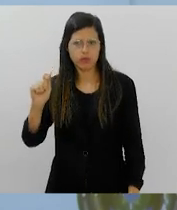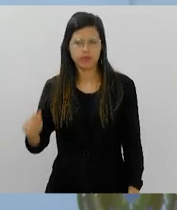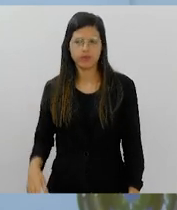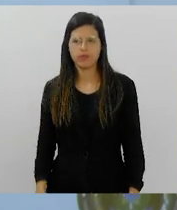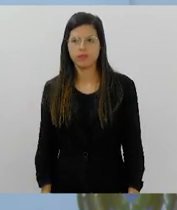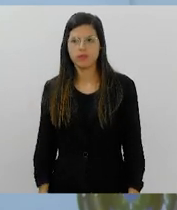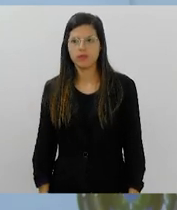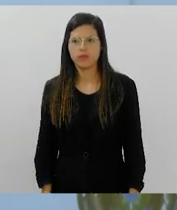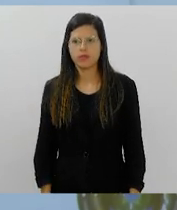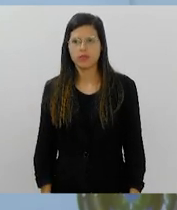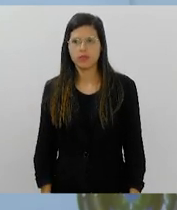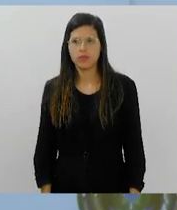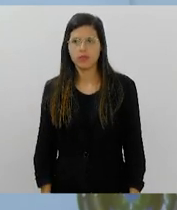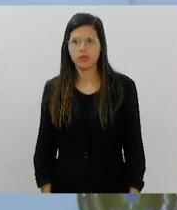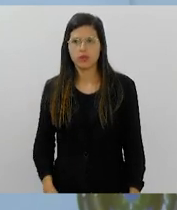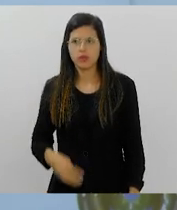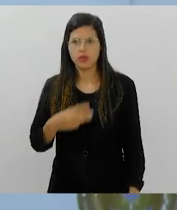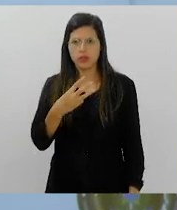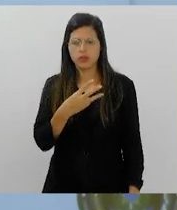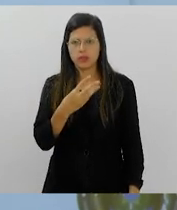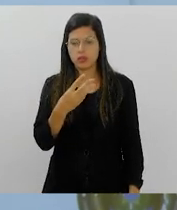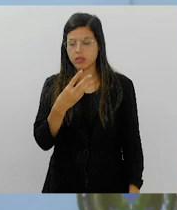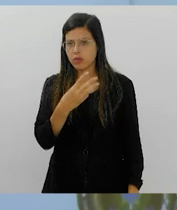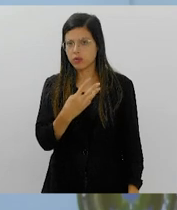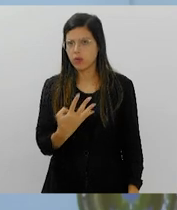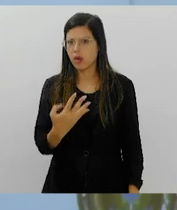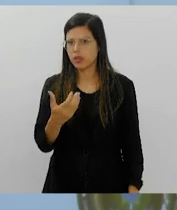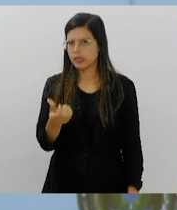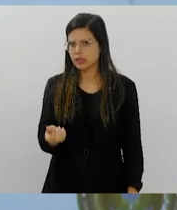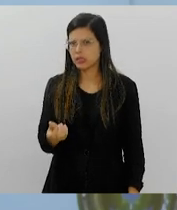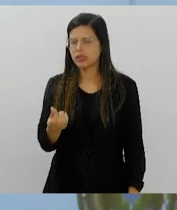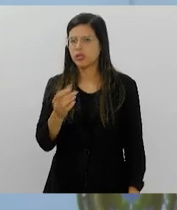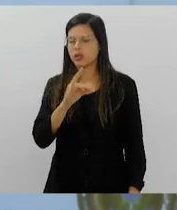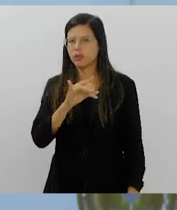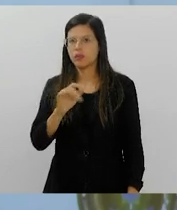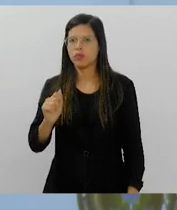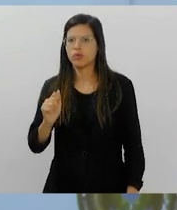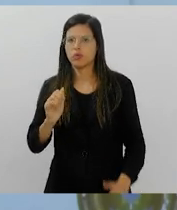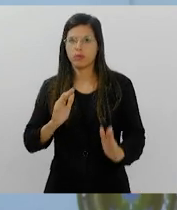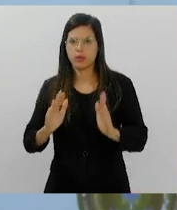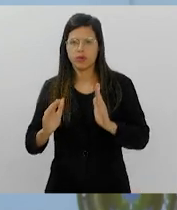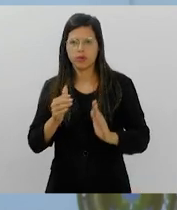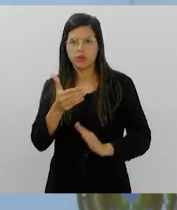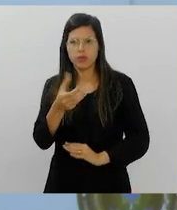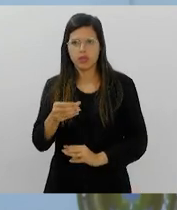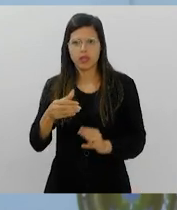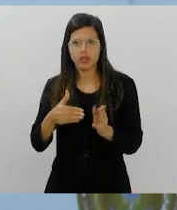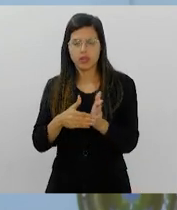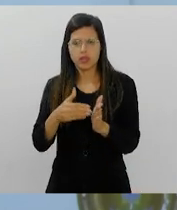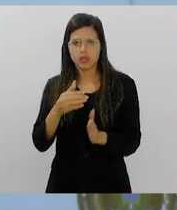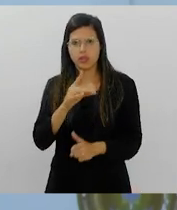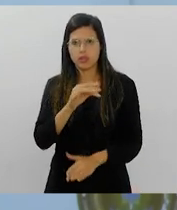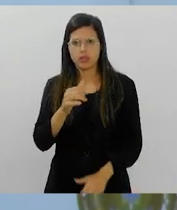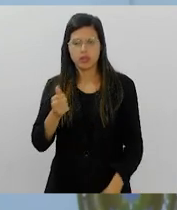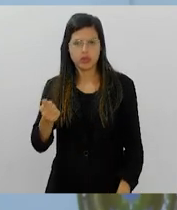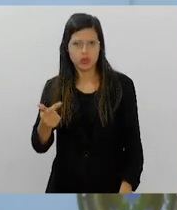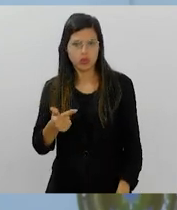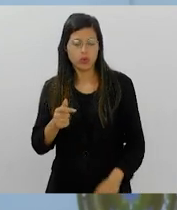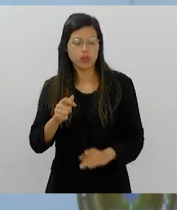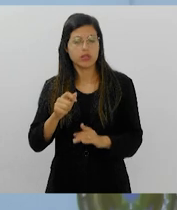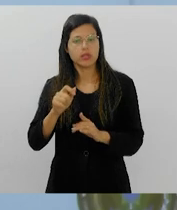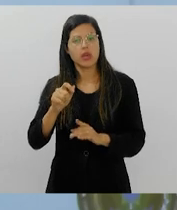Seria uma média de 346 por dia, porém, no período do dia 10 ao dia 12, eram 1.500 por